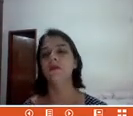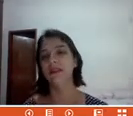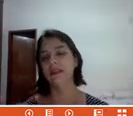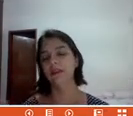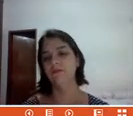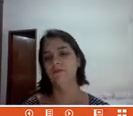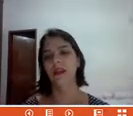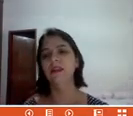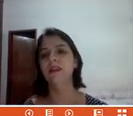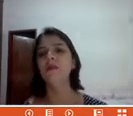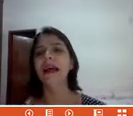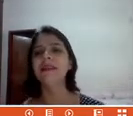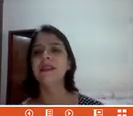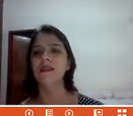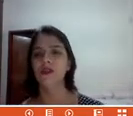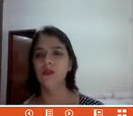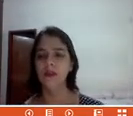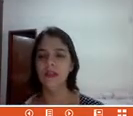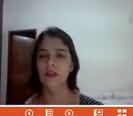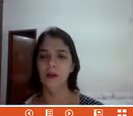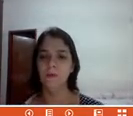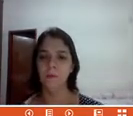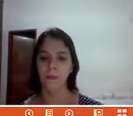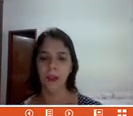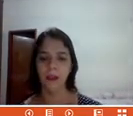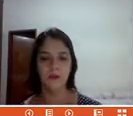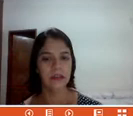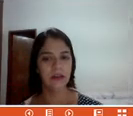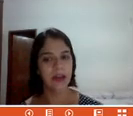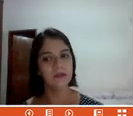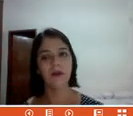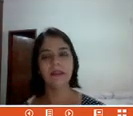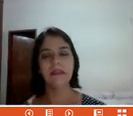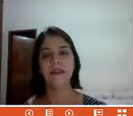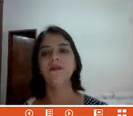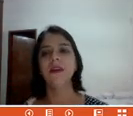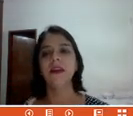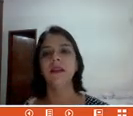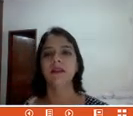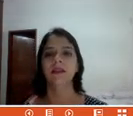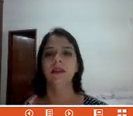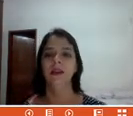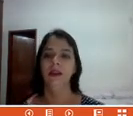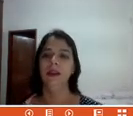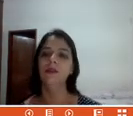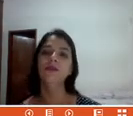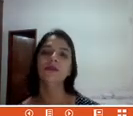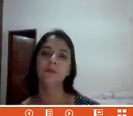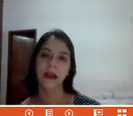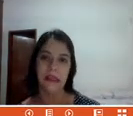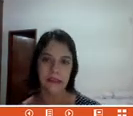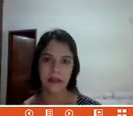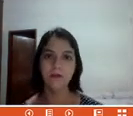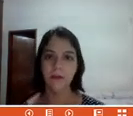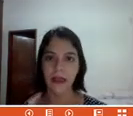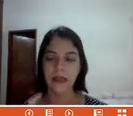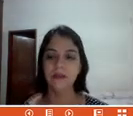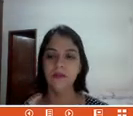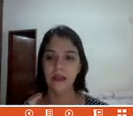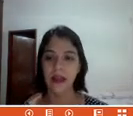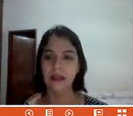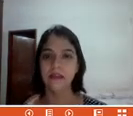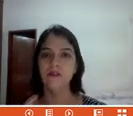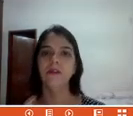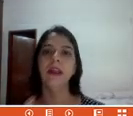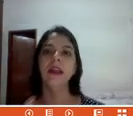Brasil, em, né, determinadas regiões, os sinais podem ser diferentes. Em outros países também